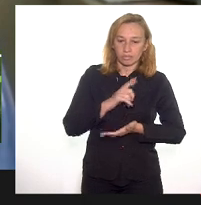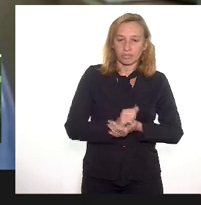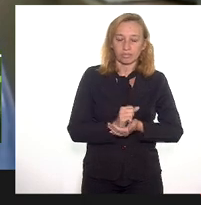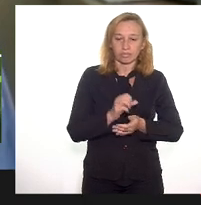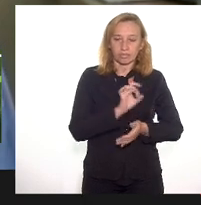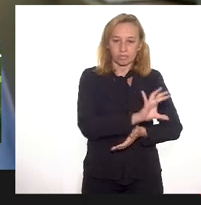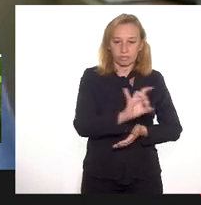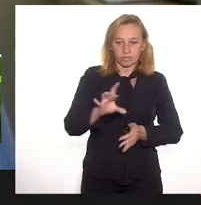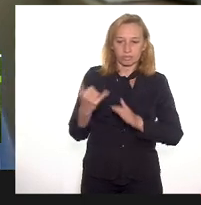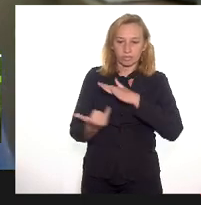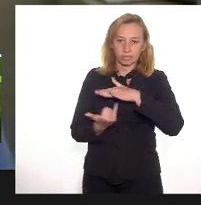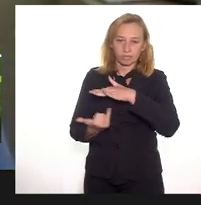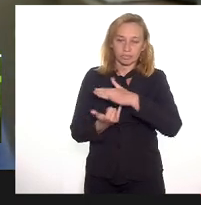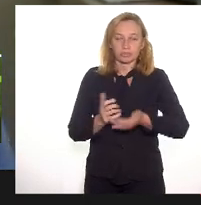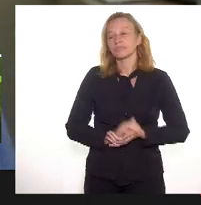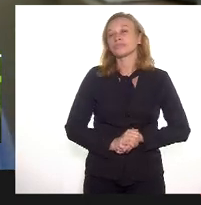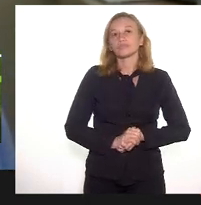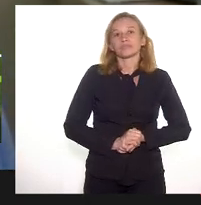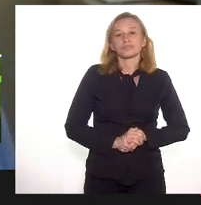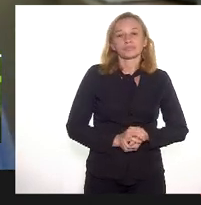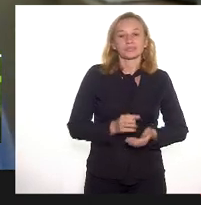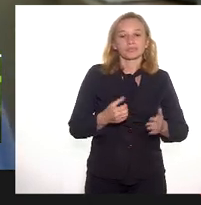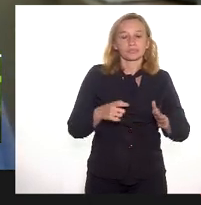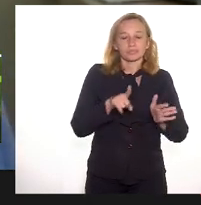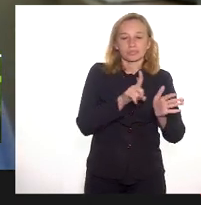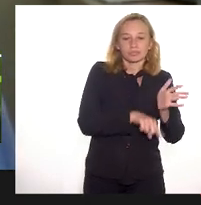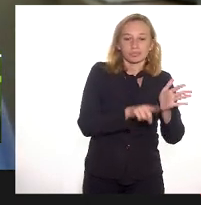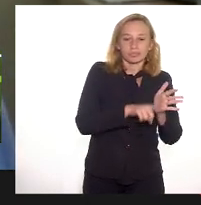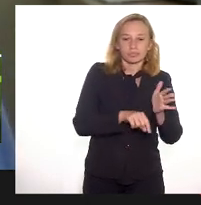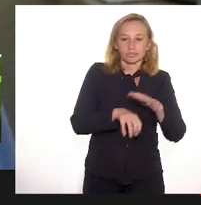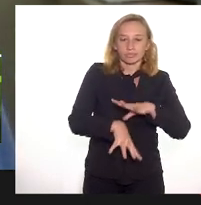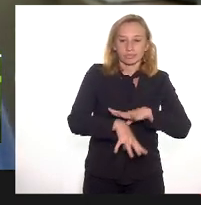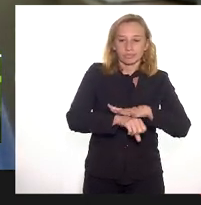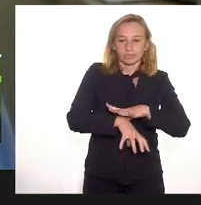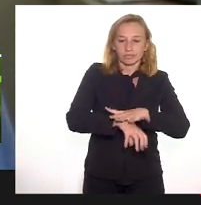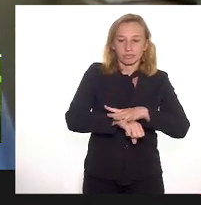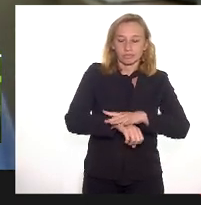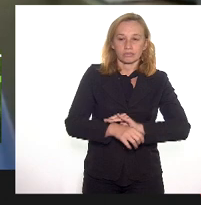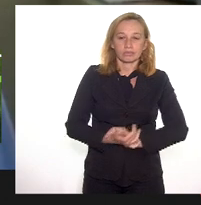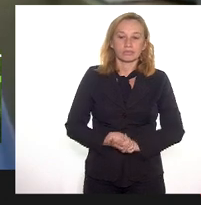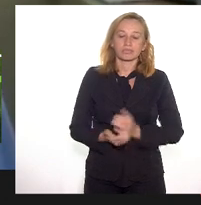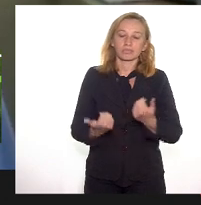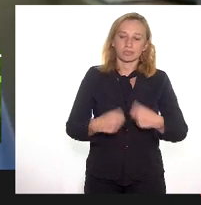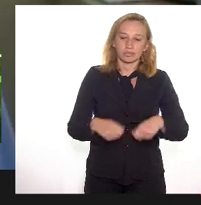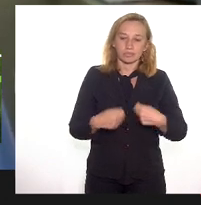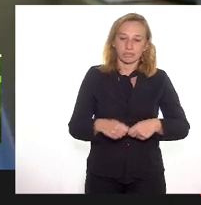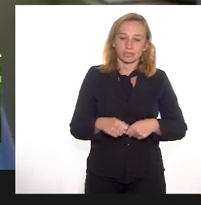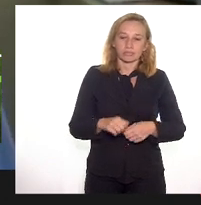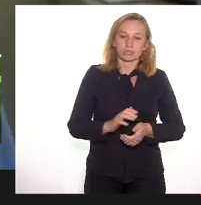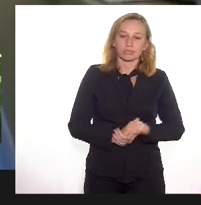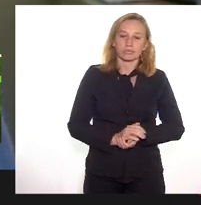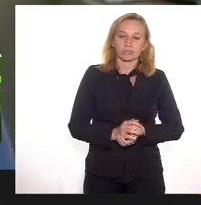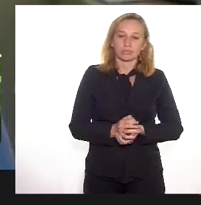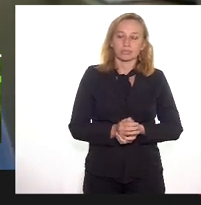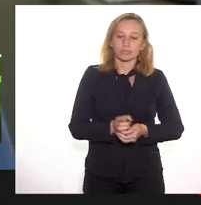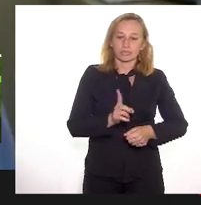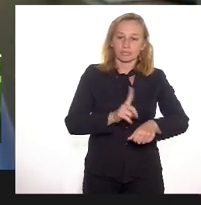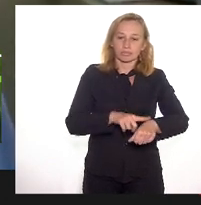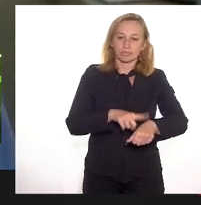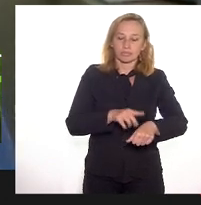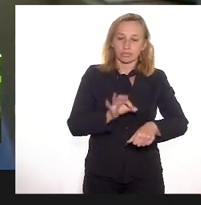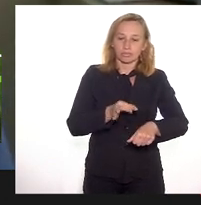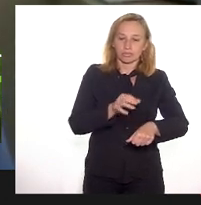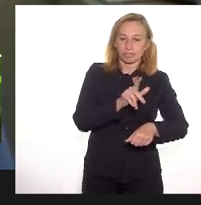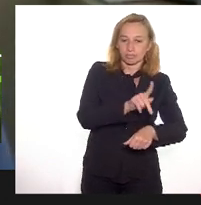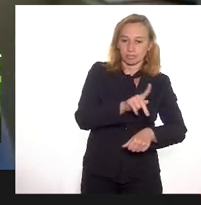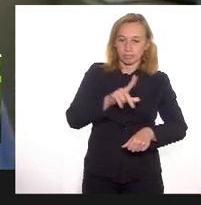instituições. Porque, para fazer o abatimento da exploração, isso teria que estar programado e estar no PD,